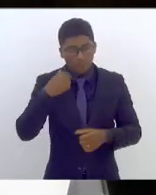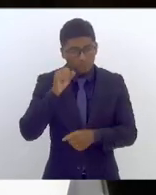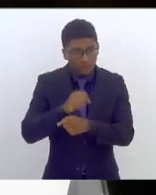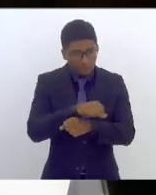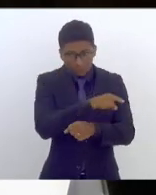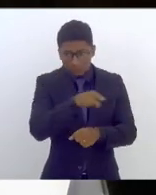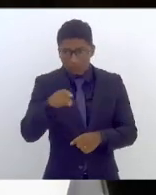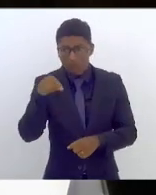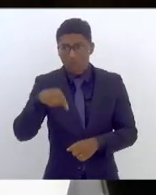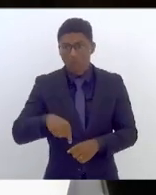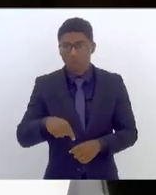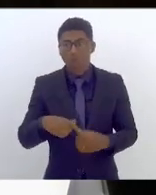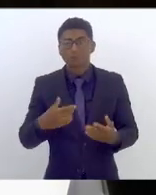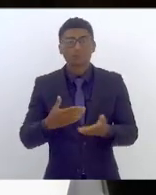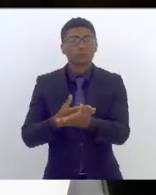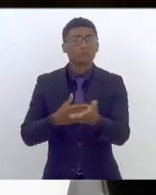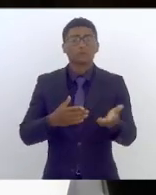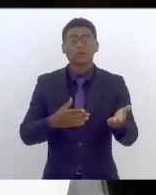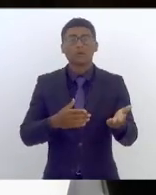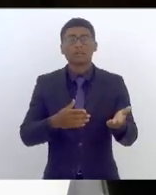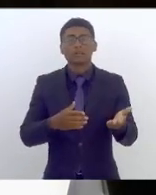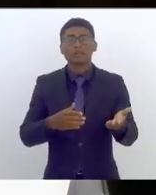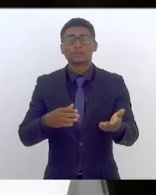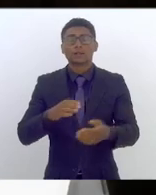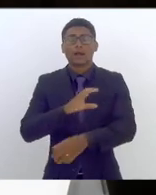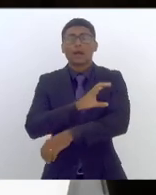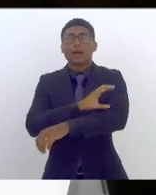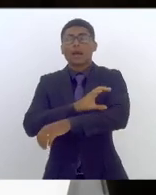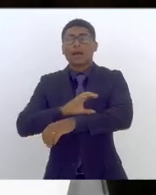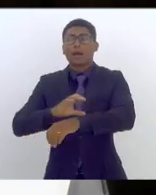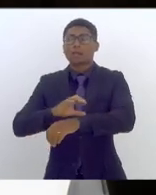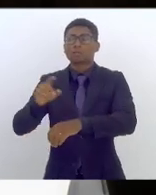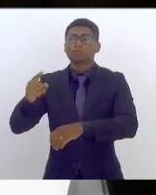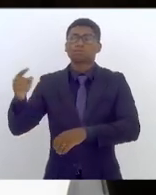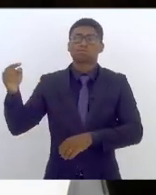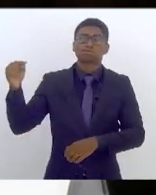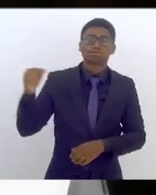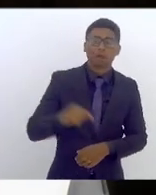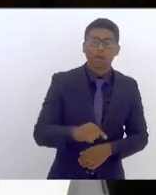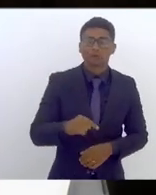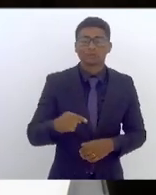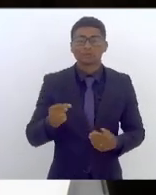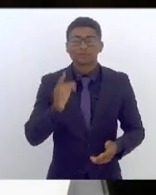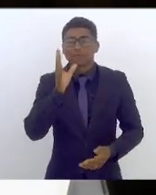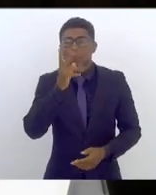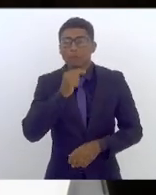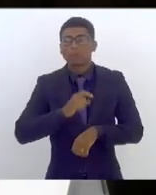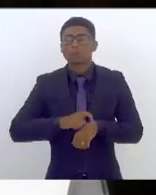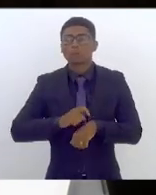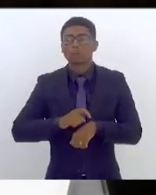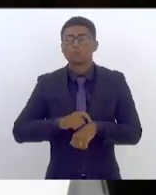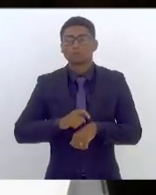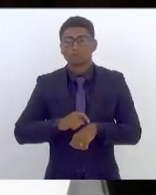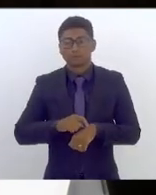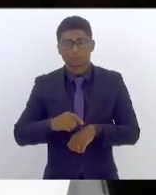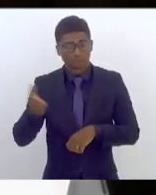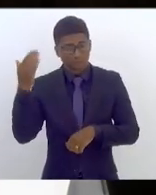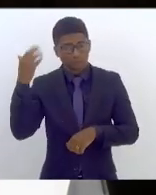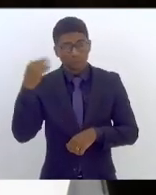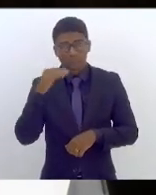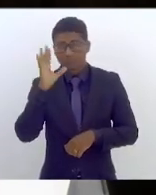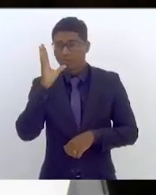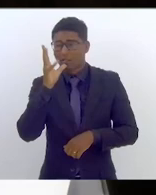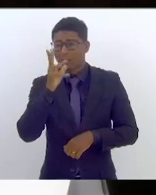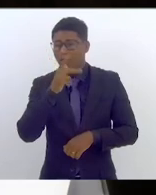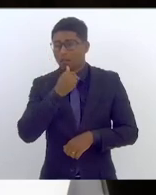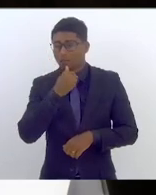quanto tempo demora para vocês virem de Goitacazes de Campos até né Doutor Levi naquela época eu demorava bastante